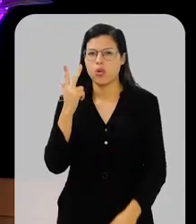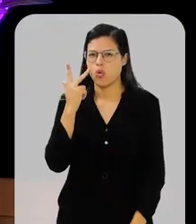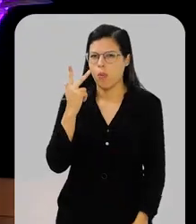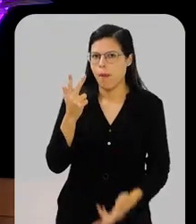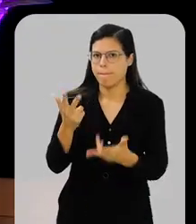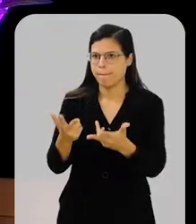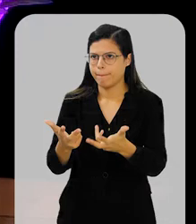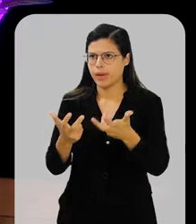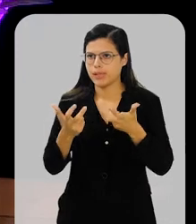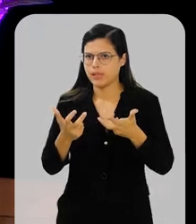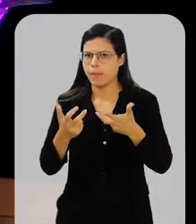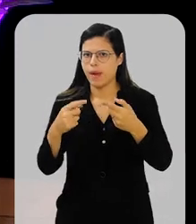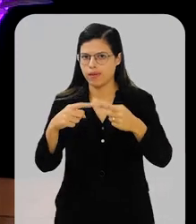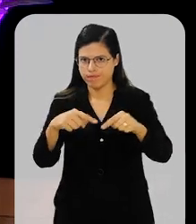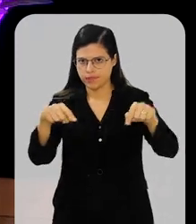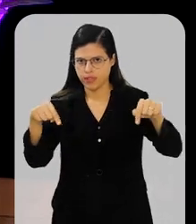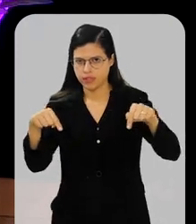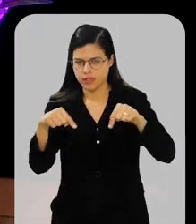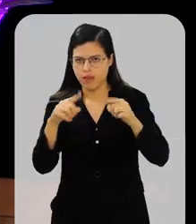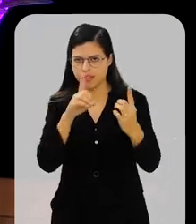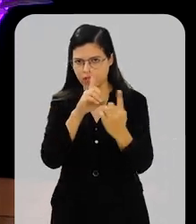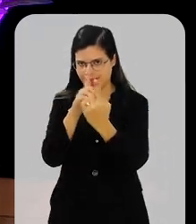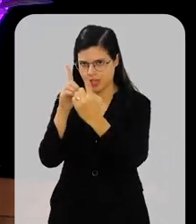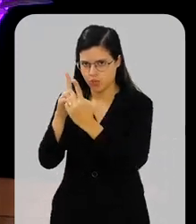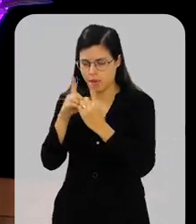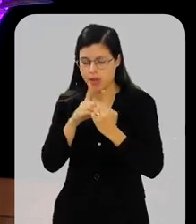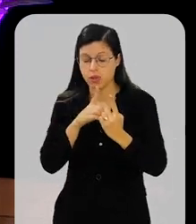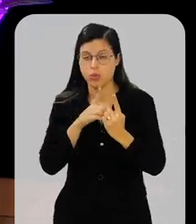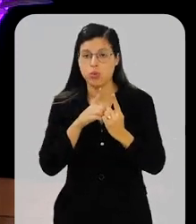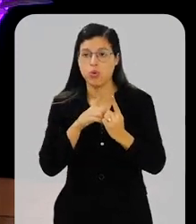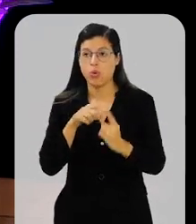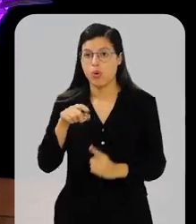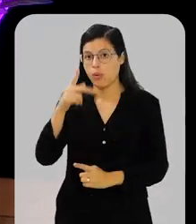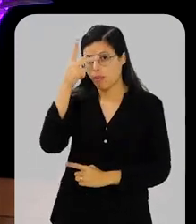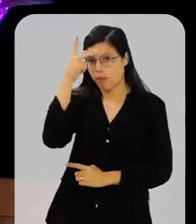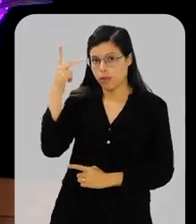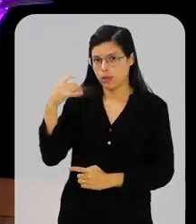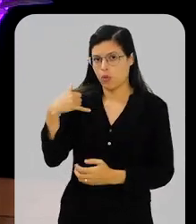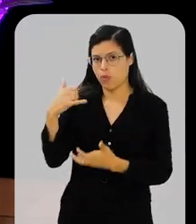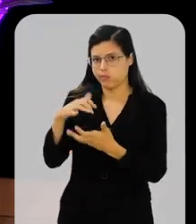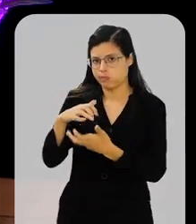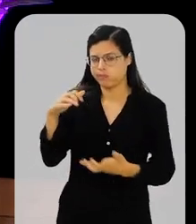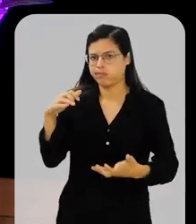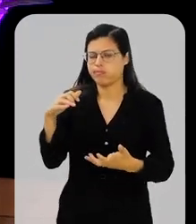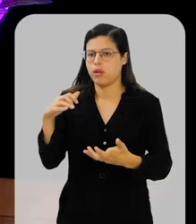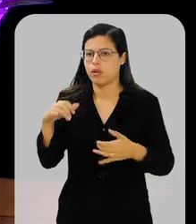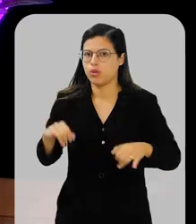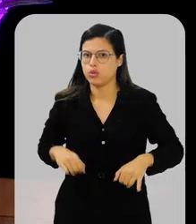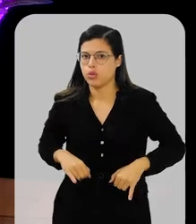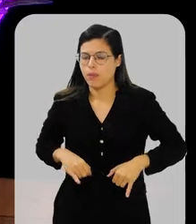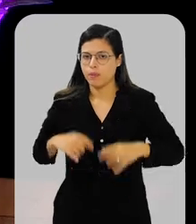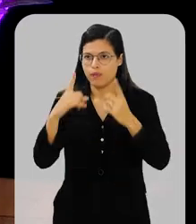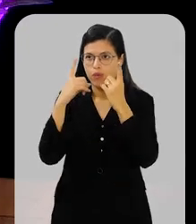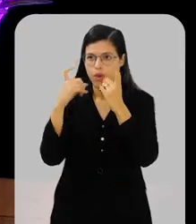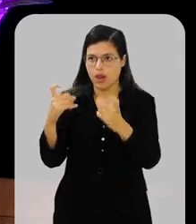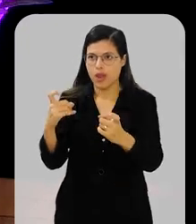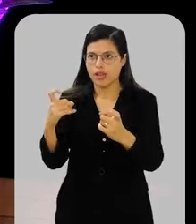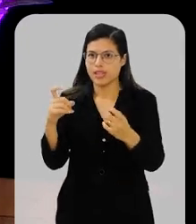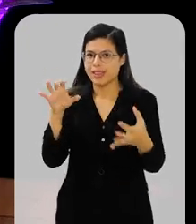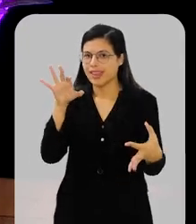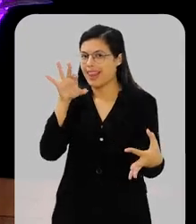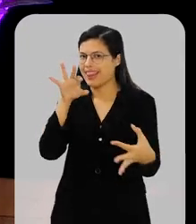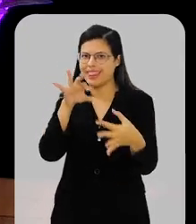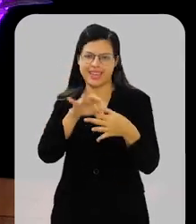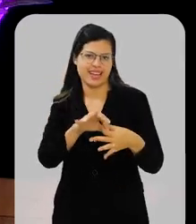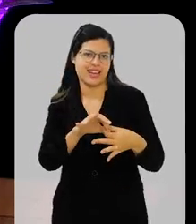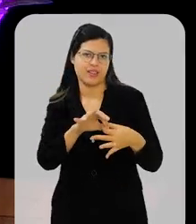gente perceber e observar nos consultórios de atendimento que aquela pessoa idosa que sofre violência, ela está